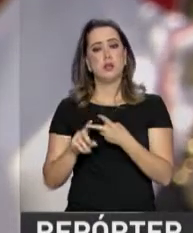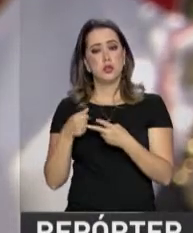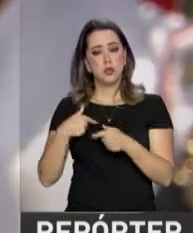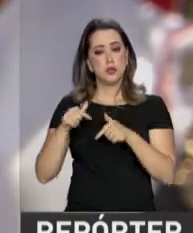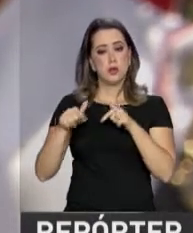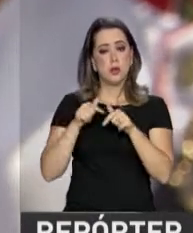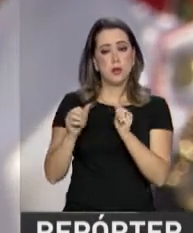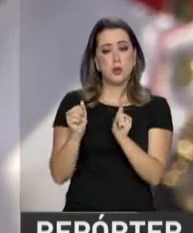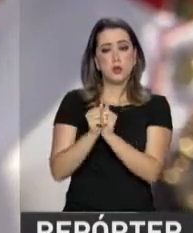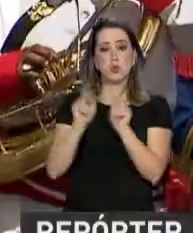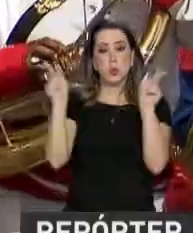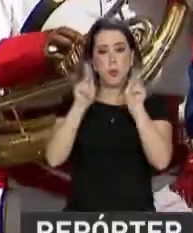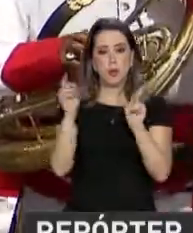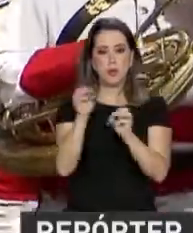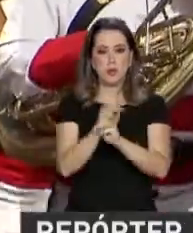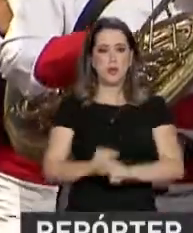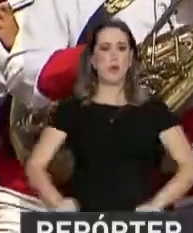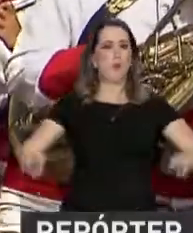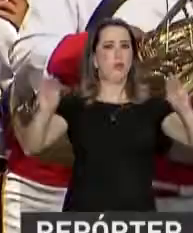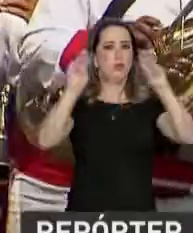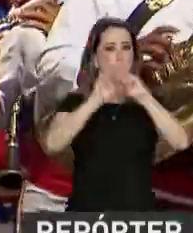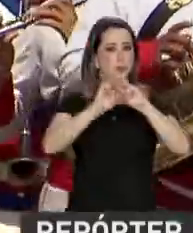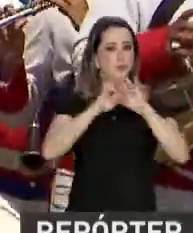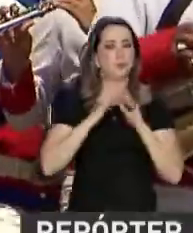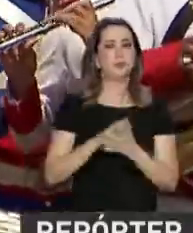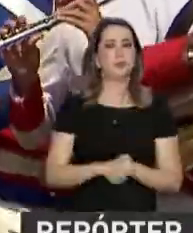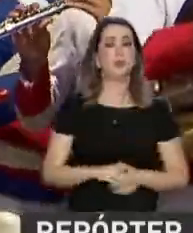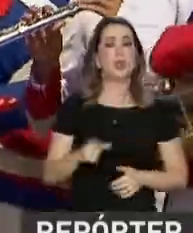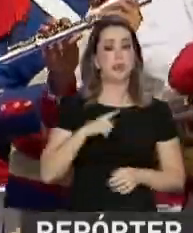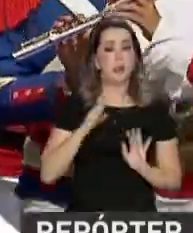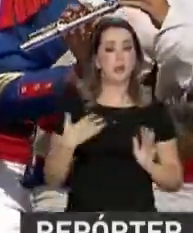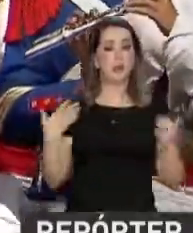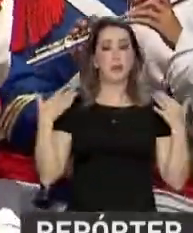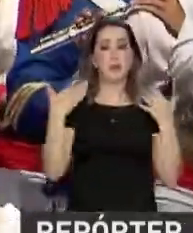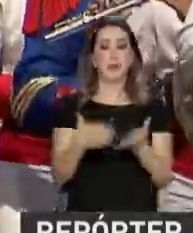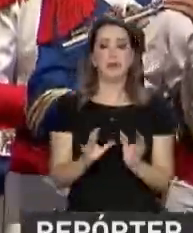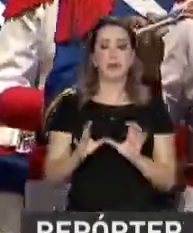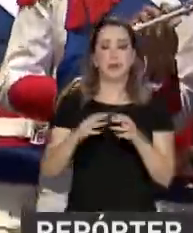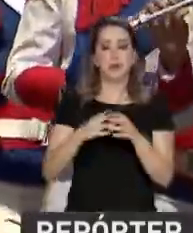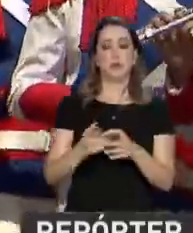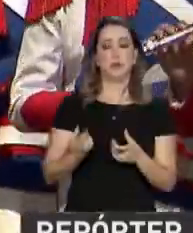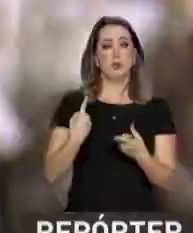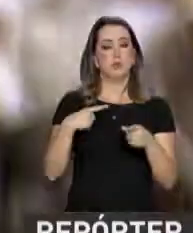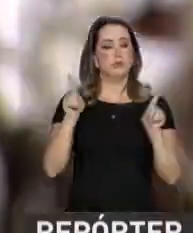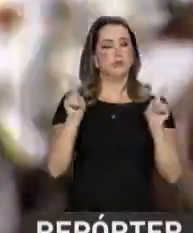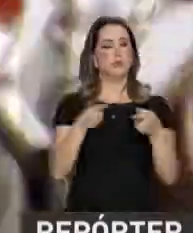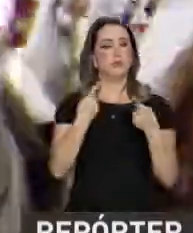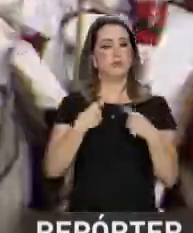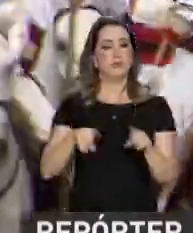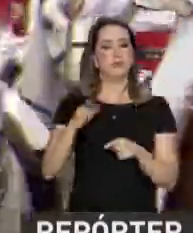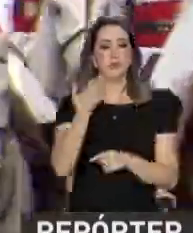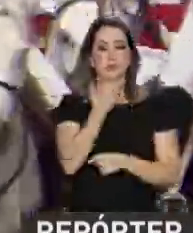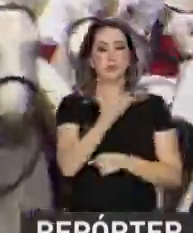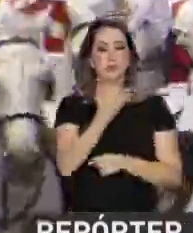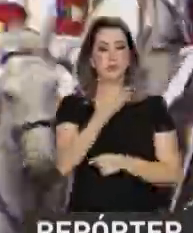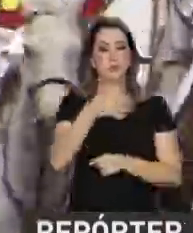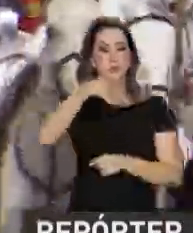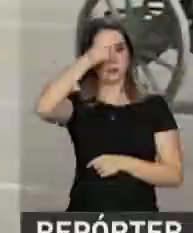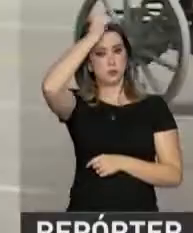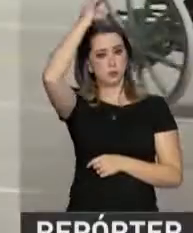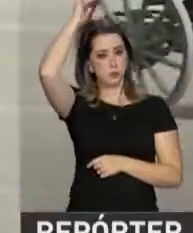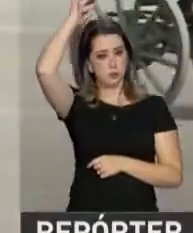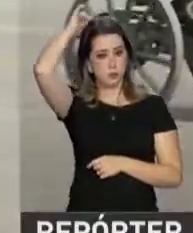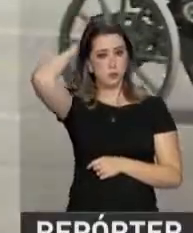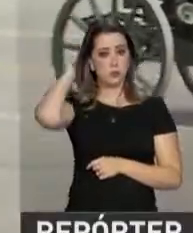missões de paz da ONU. O desfile militar contou com a presença do Batalhão da Guarda Presidencial, dos Dragões da Independência